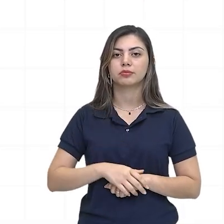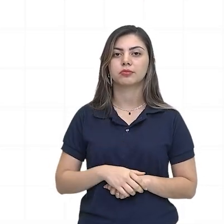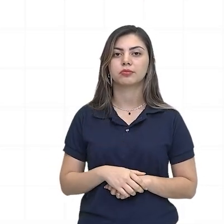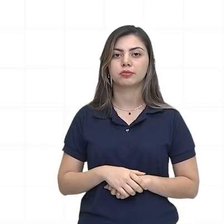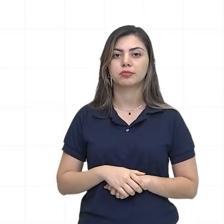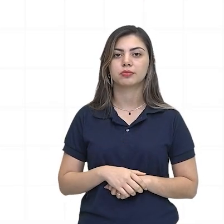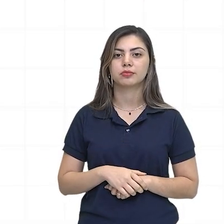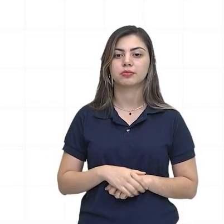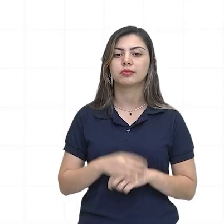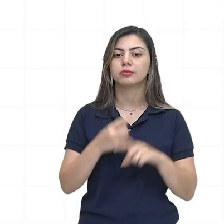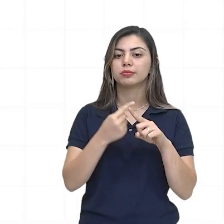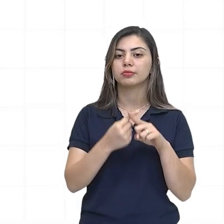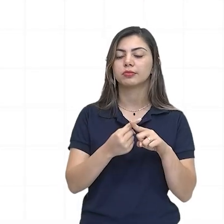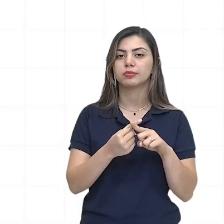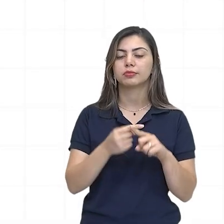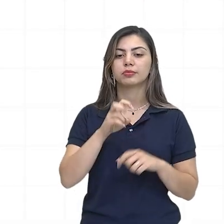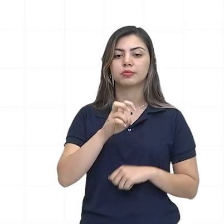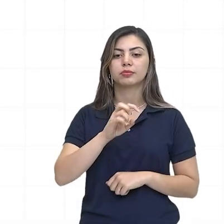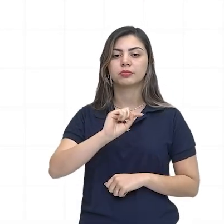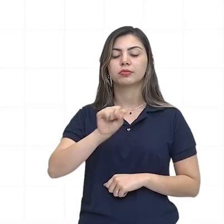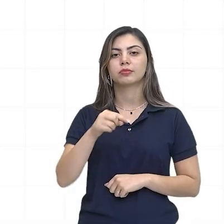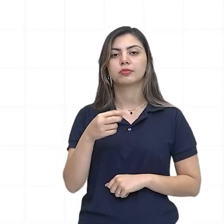5,2 vezes